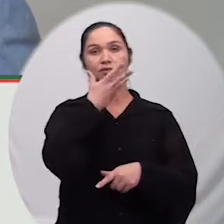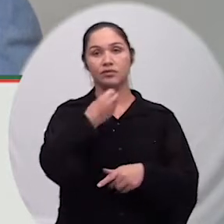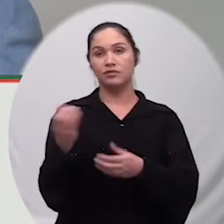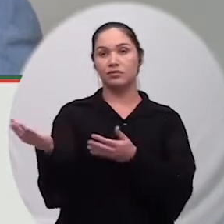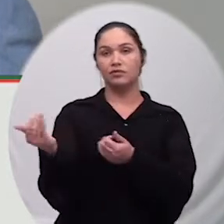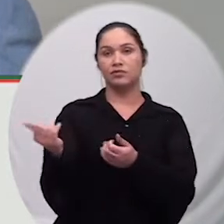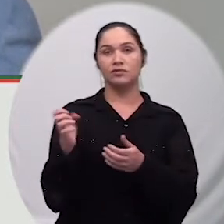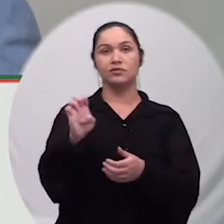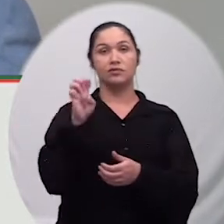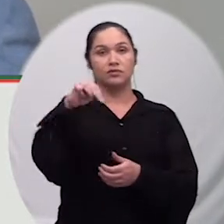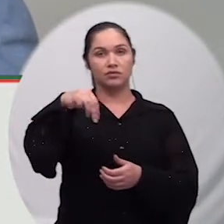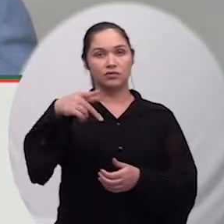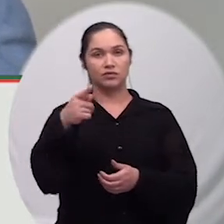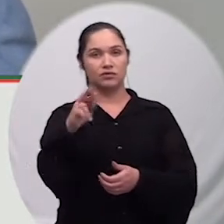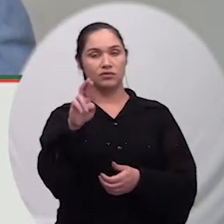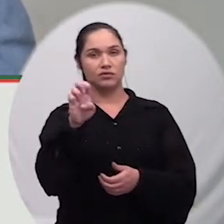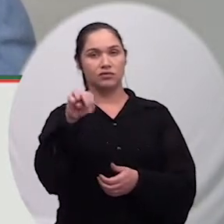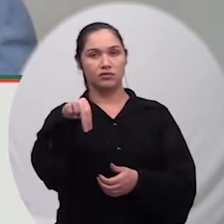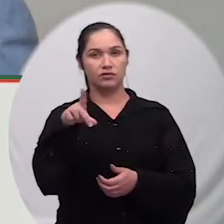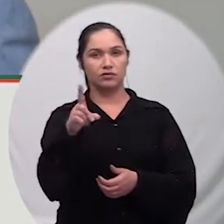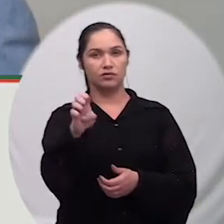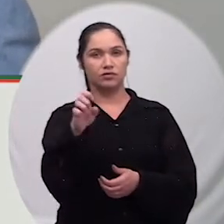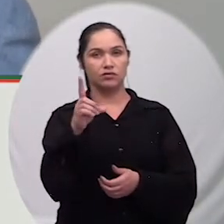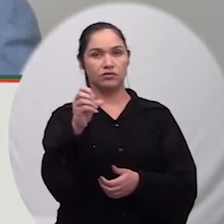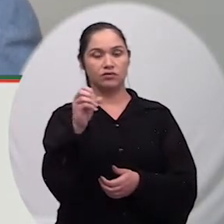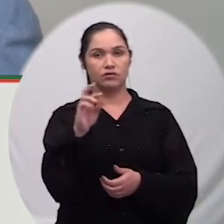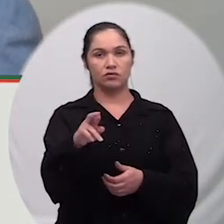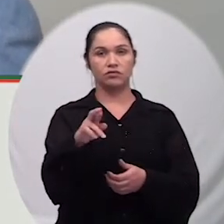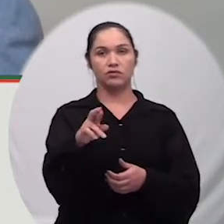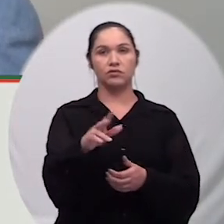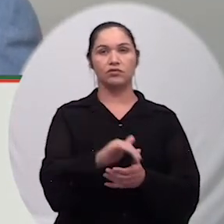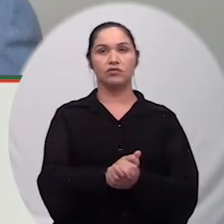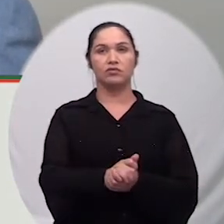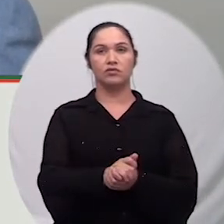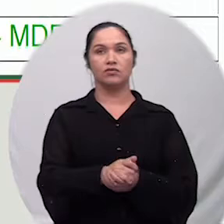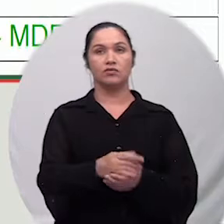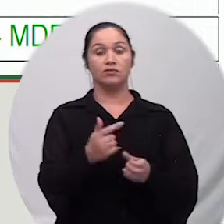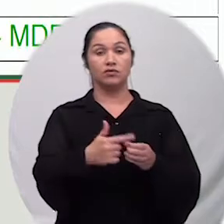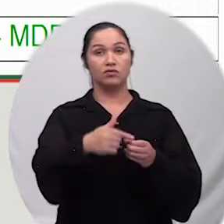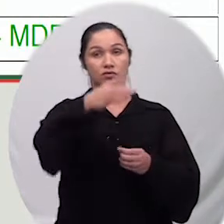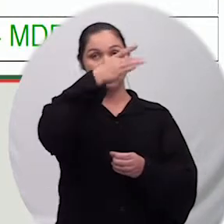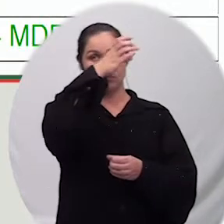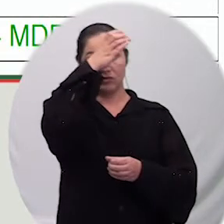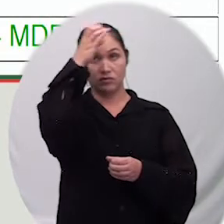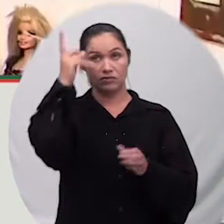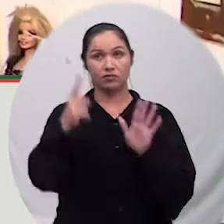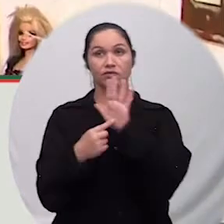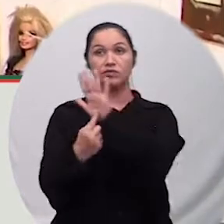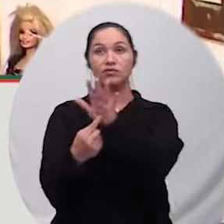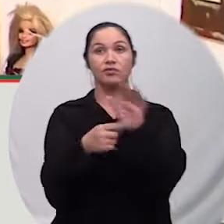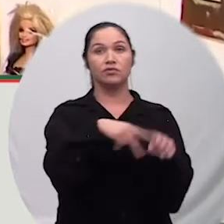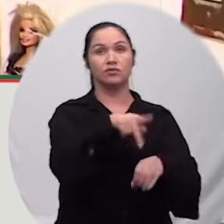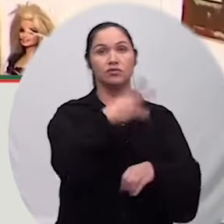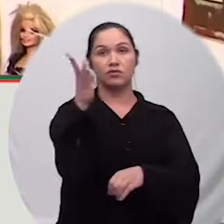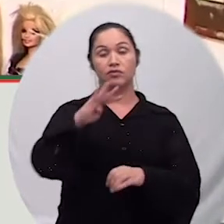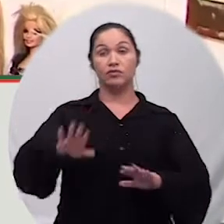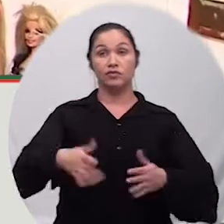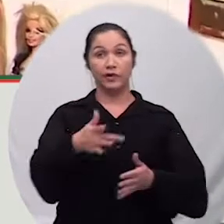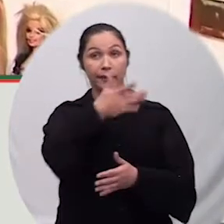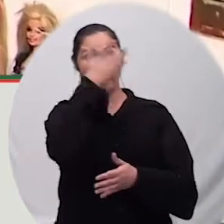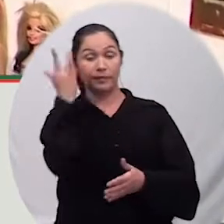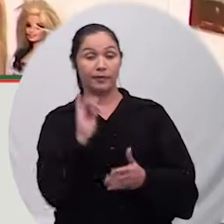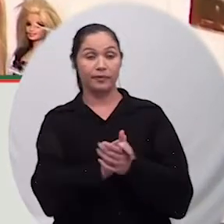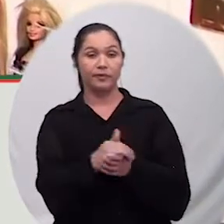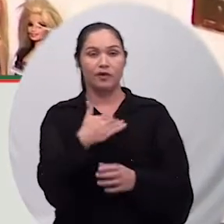tem levado o nome da cidade de Criciúma para todo o país, muita inclusive de âmbito internacional. Muita gente já se inspirou ou se inspira na Barbie, a boneca